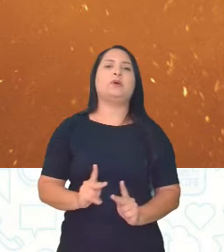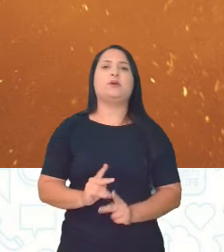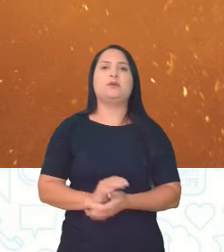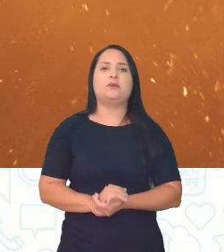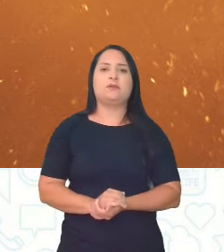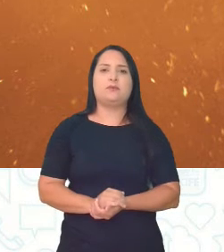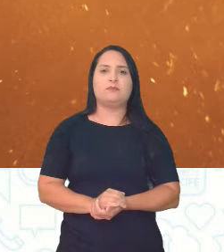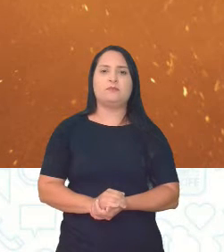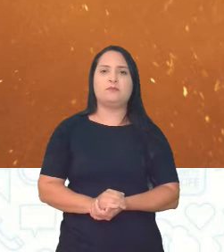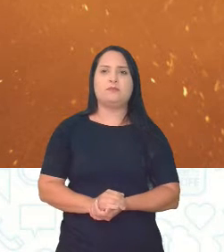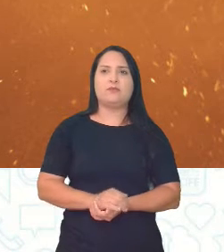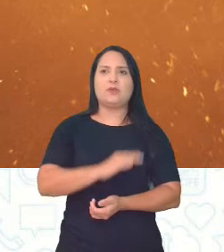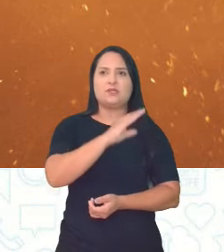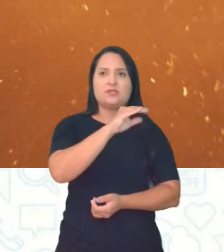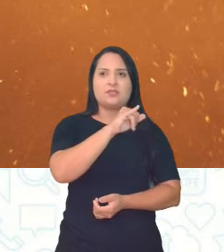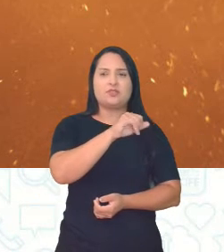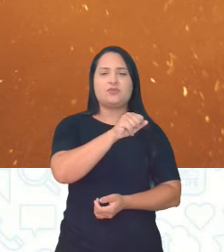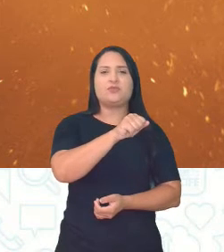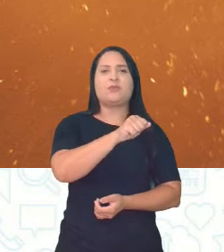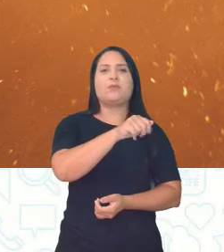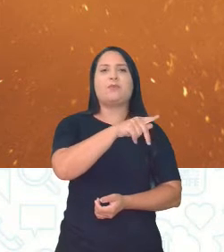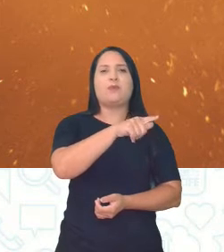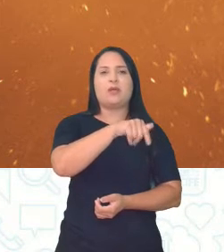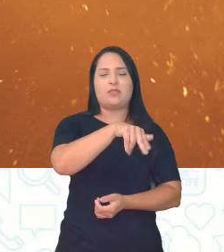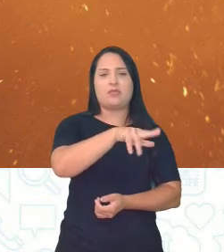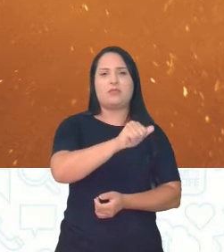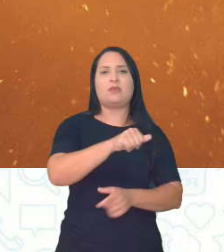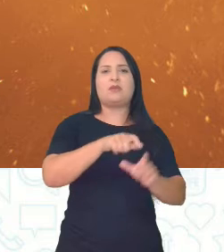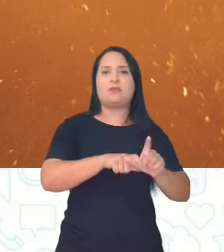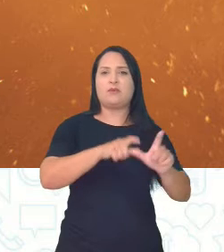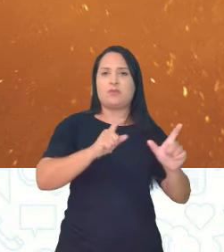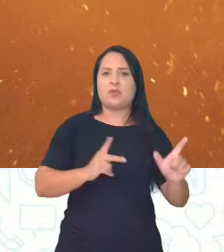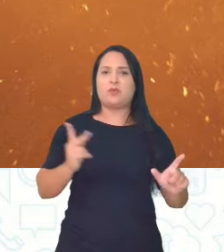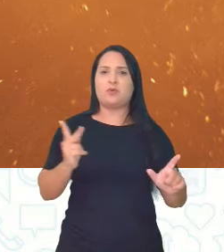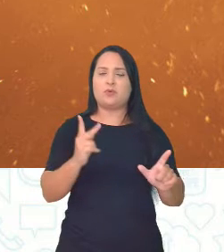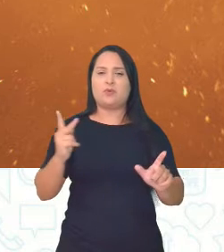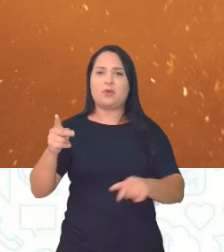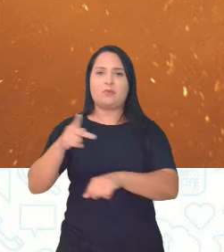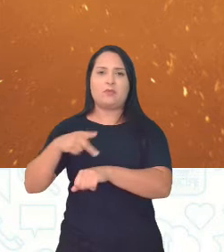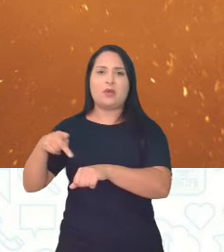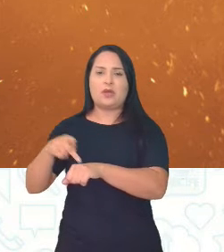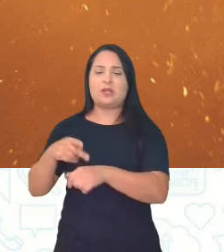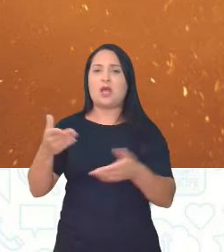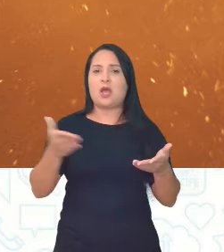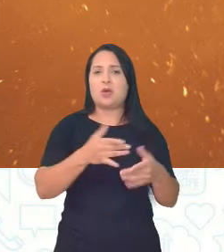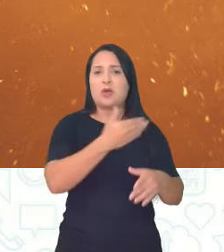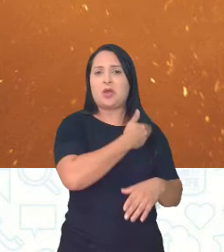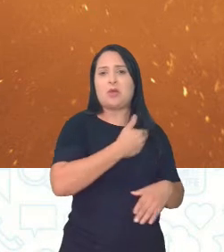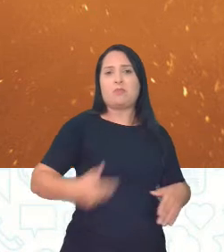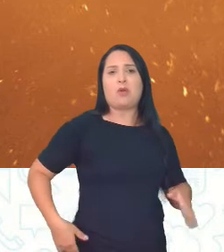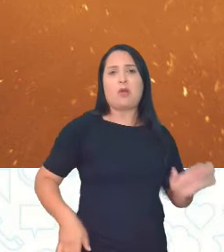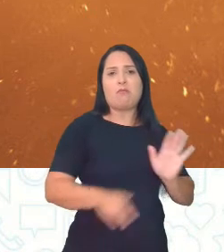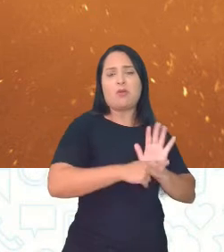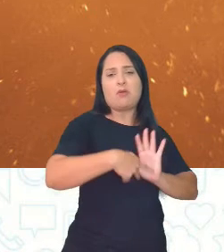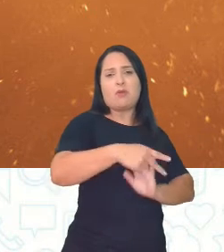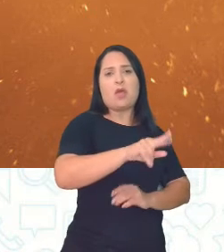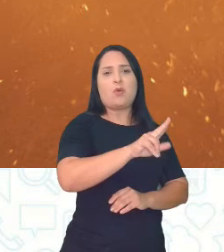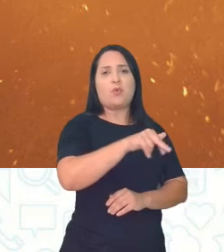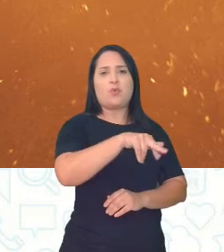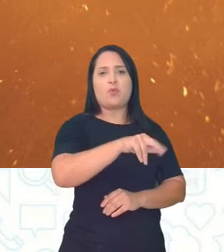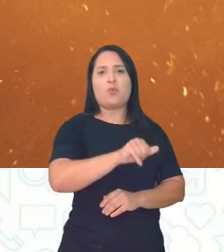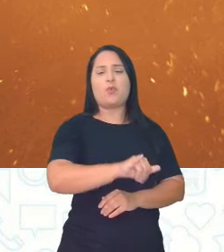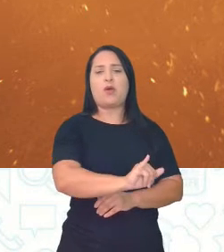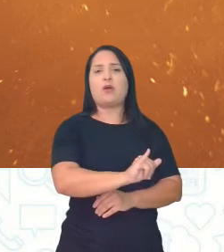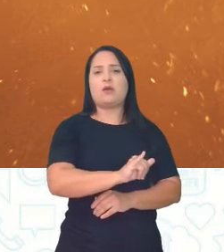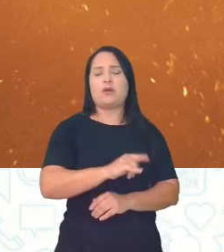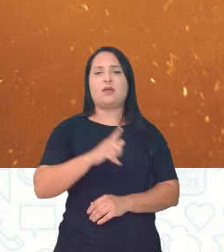Cisplatina declarou sua independência desses dois países, tornando República do Uruguai, né? Pega ali um trechinho também da Argentina por